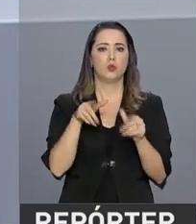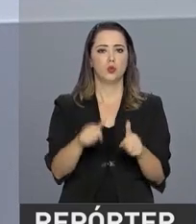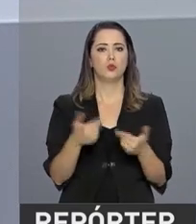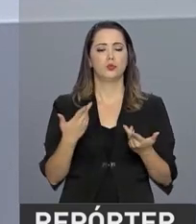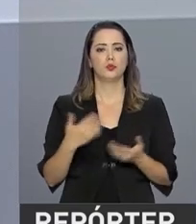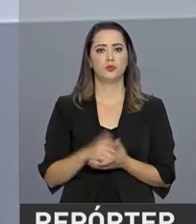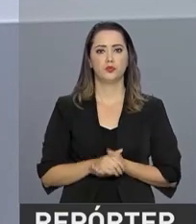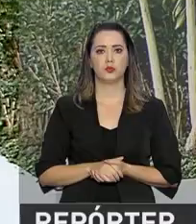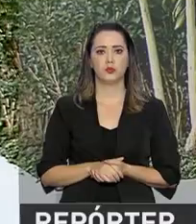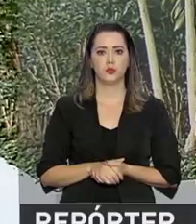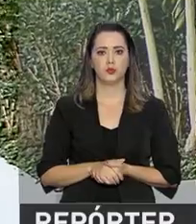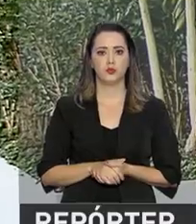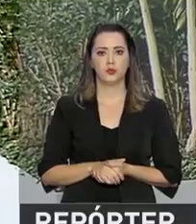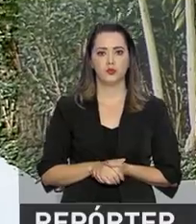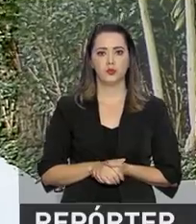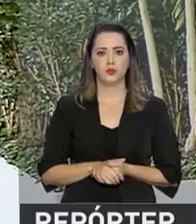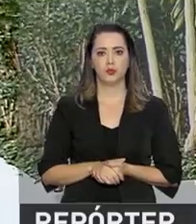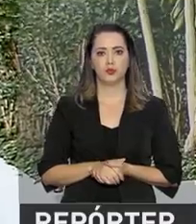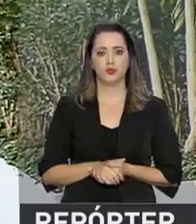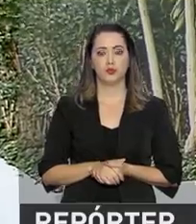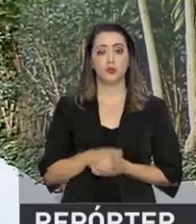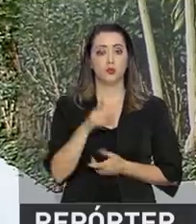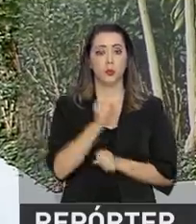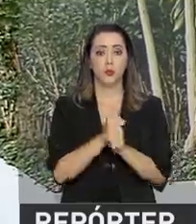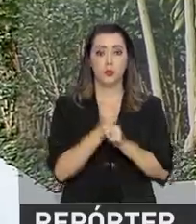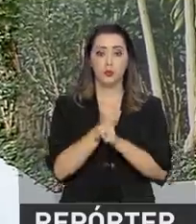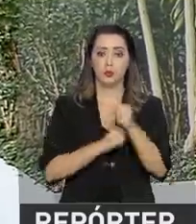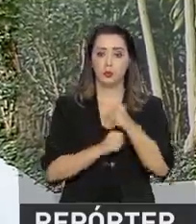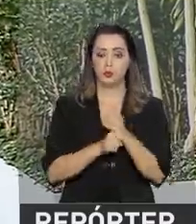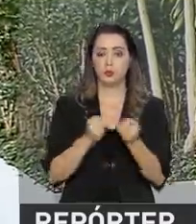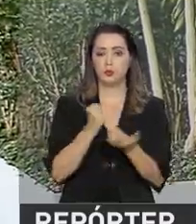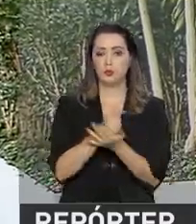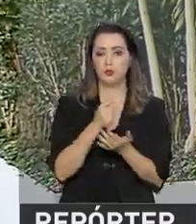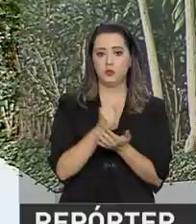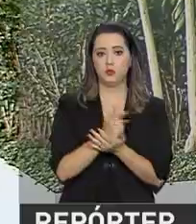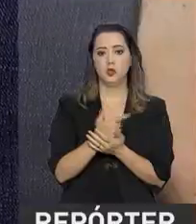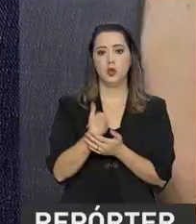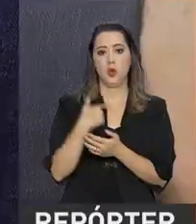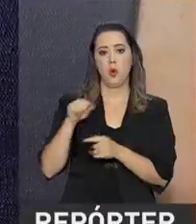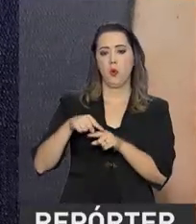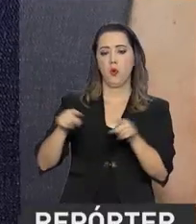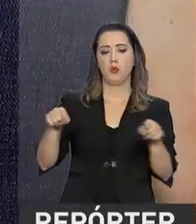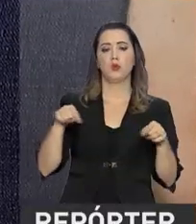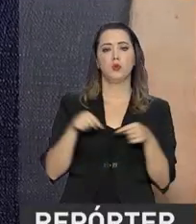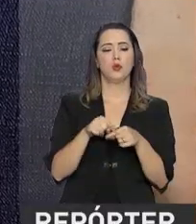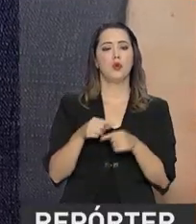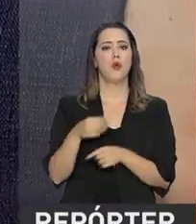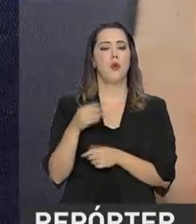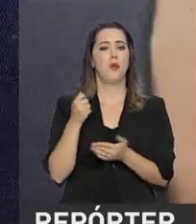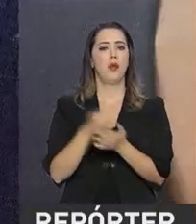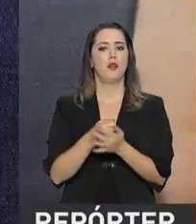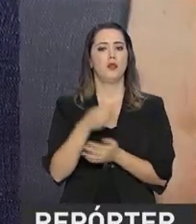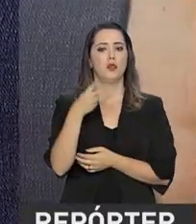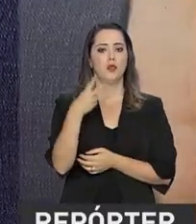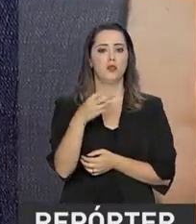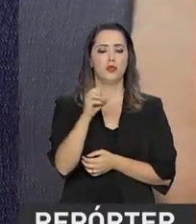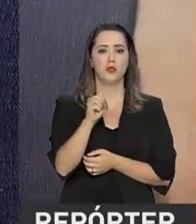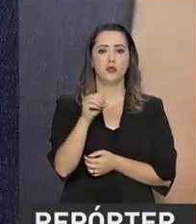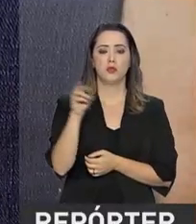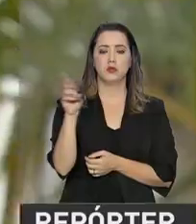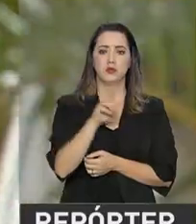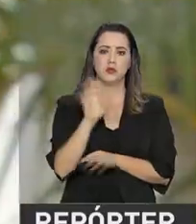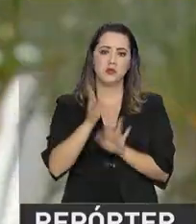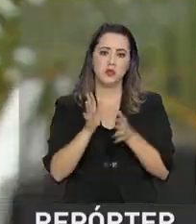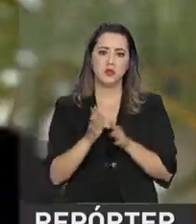estados ano passado paulo comprou um celular no cabelo pagou r$280 no aparelho que